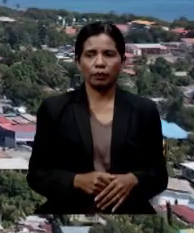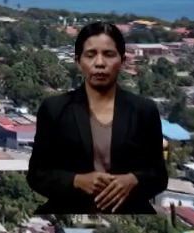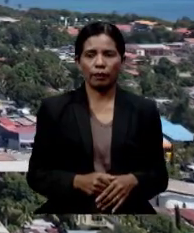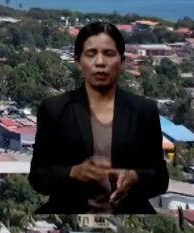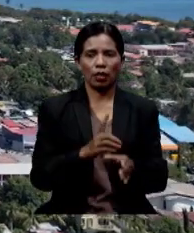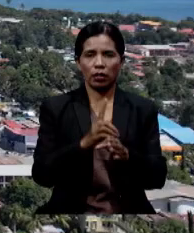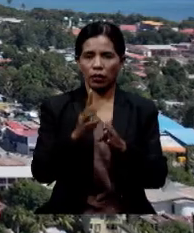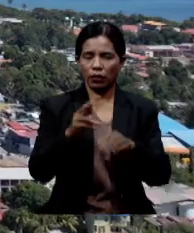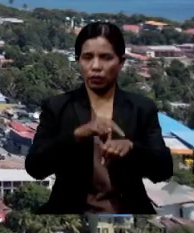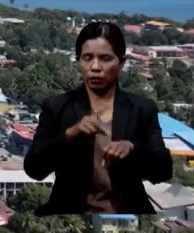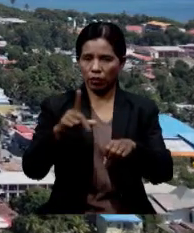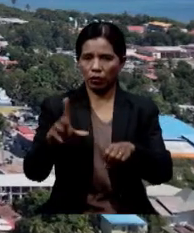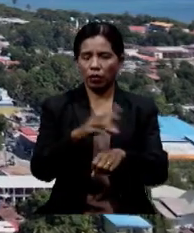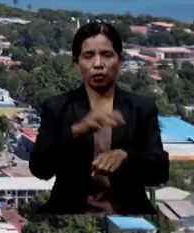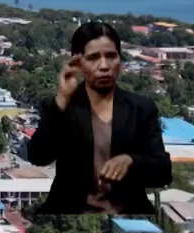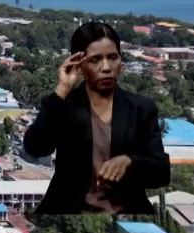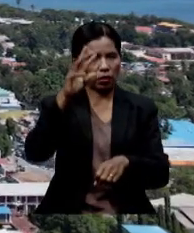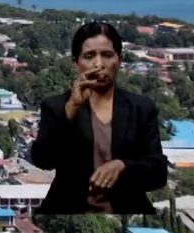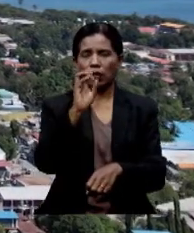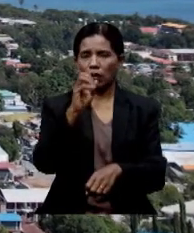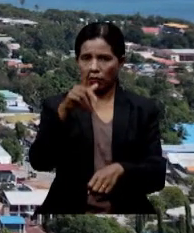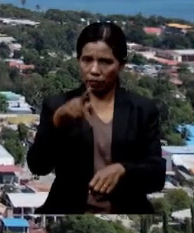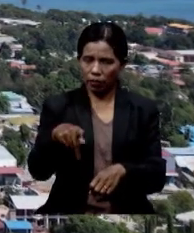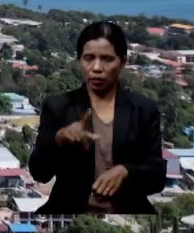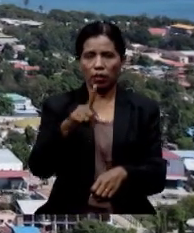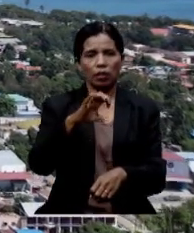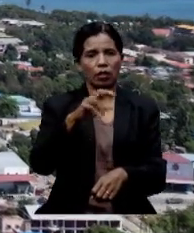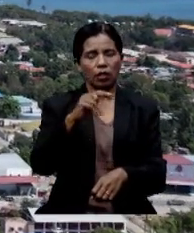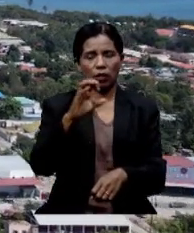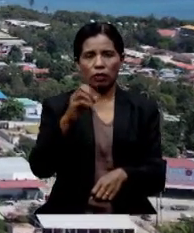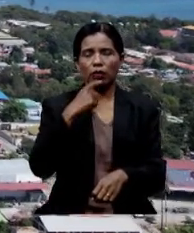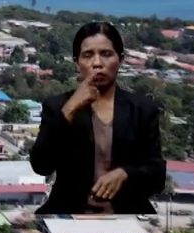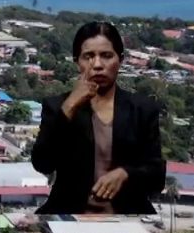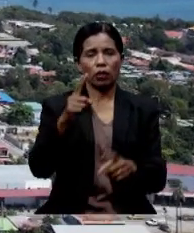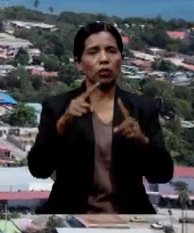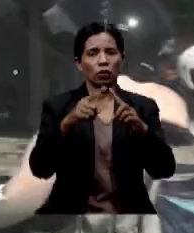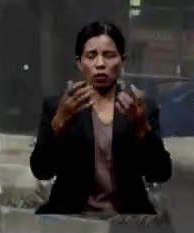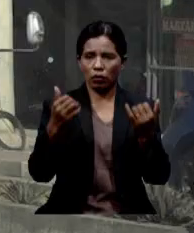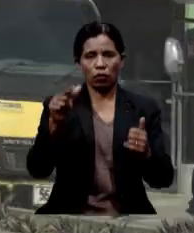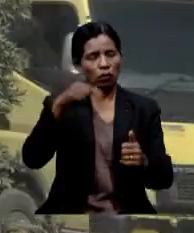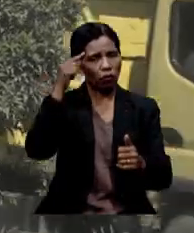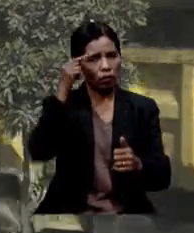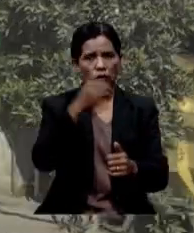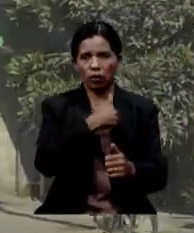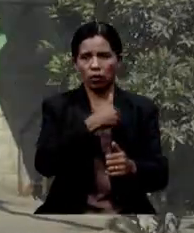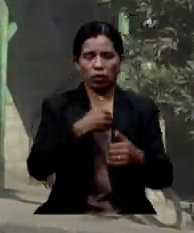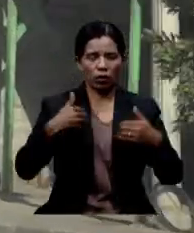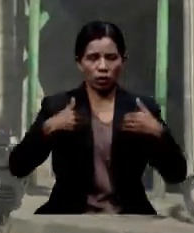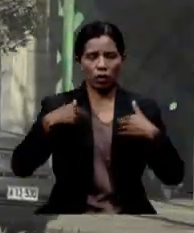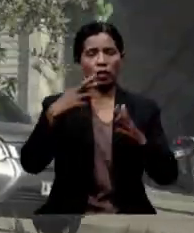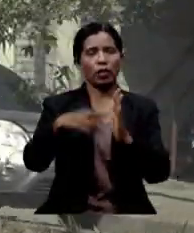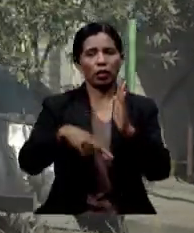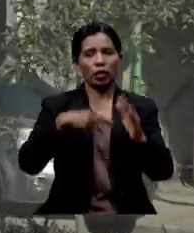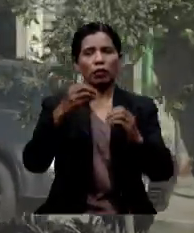Diretor Nacional Edificação, Ministério Obras Públicas, Lino Pereira Hateten, to agora governo CEDAW e regulamento com